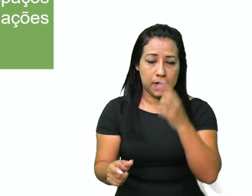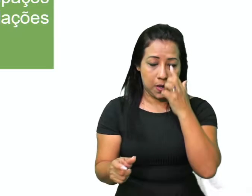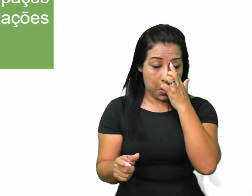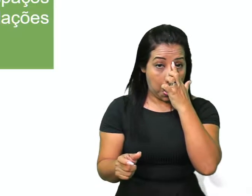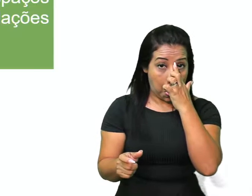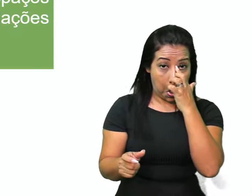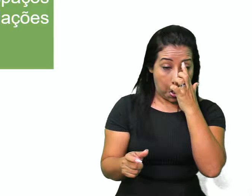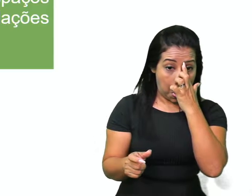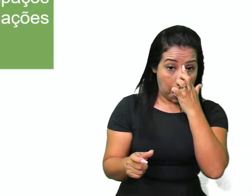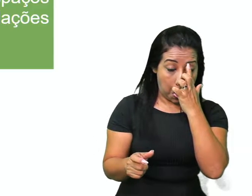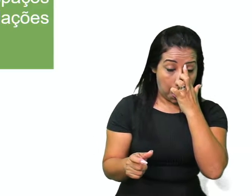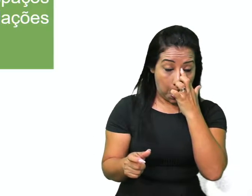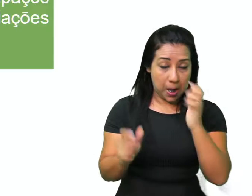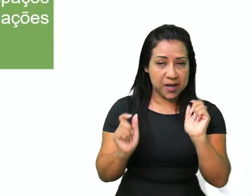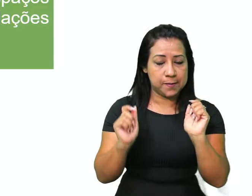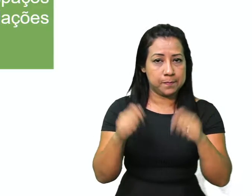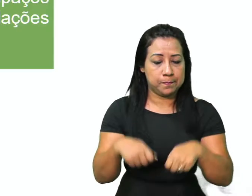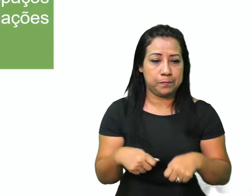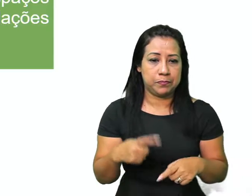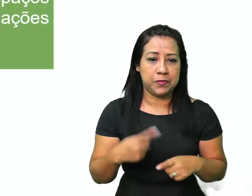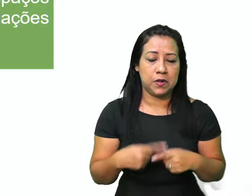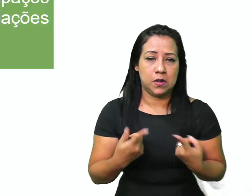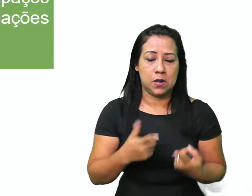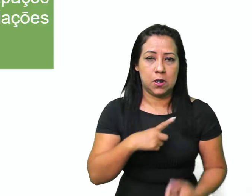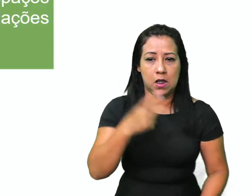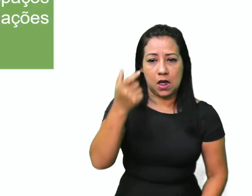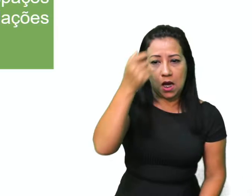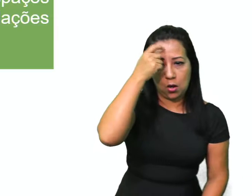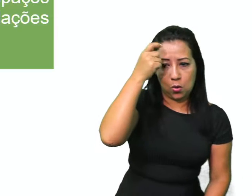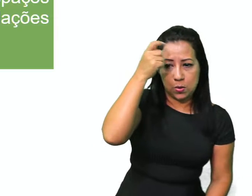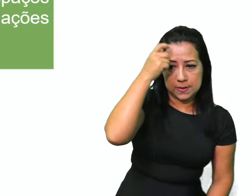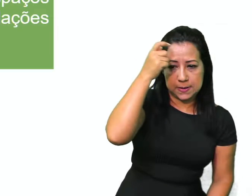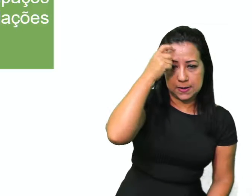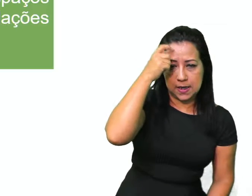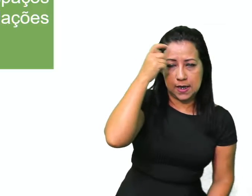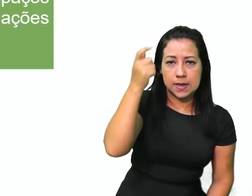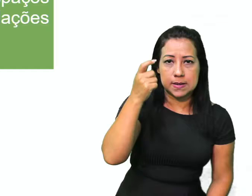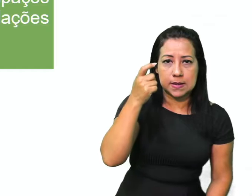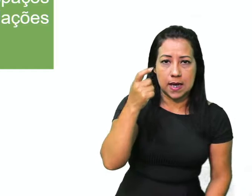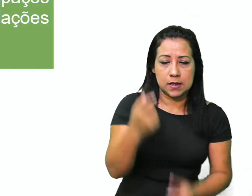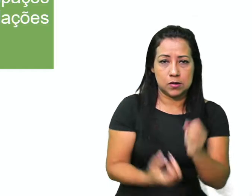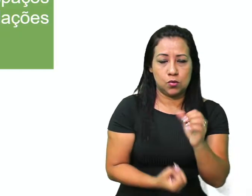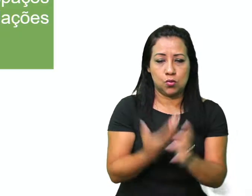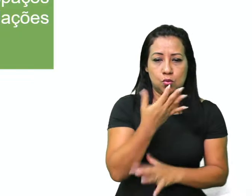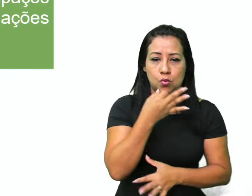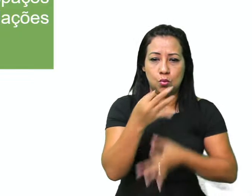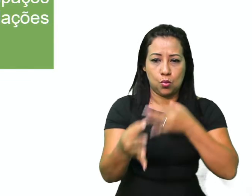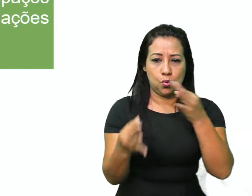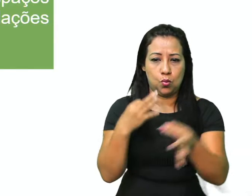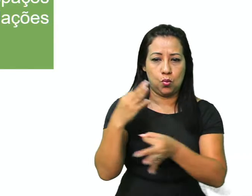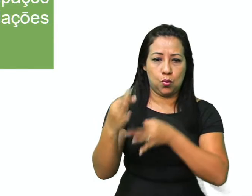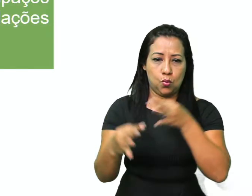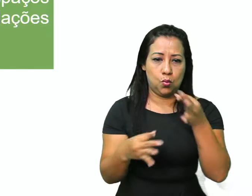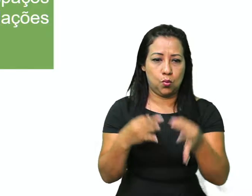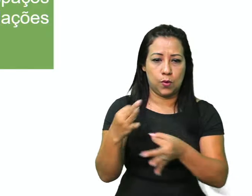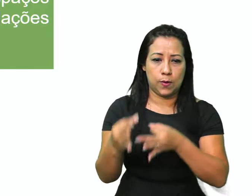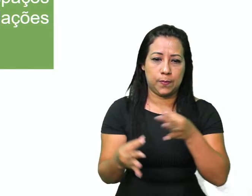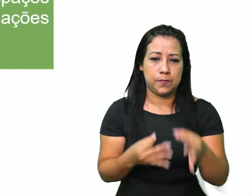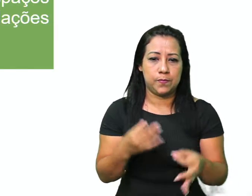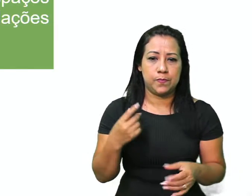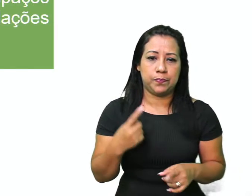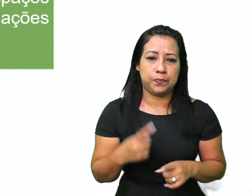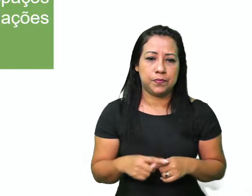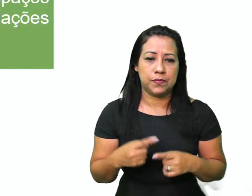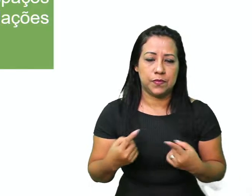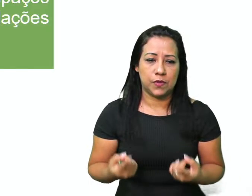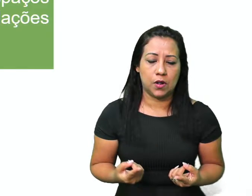de desenvolver o senso crítico, tá, meu querido jovem? Problematizando o espaço geográfico em suas